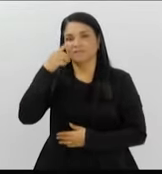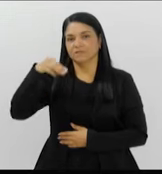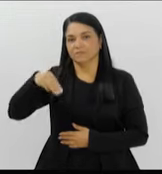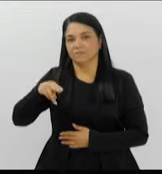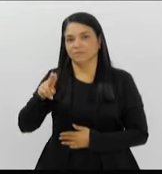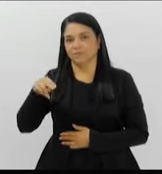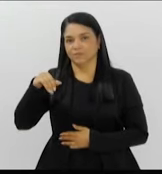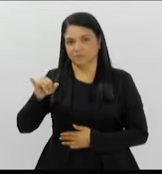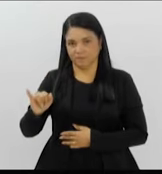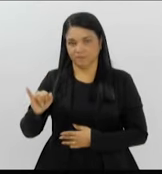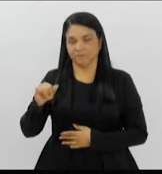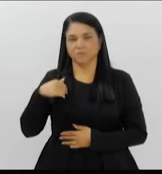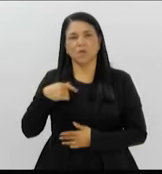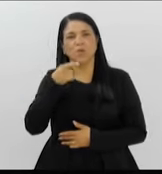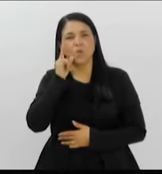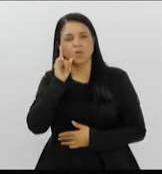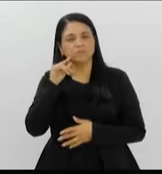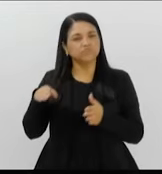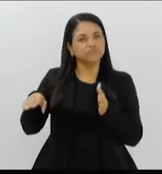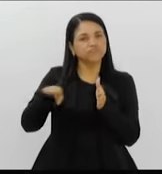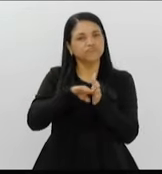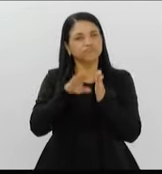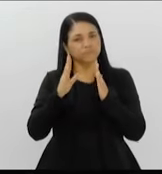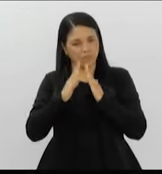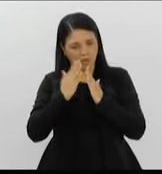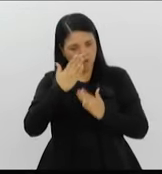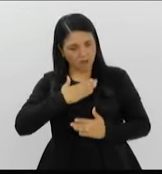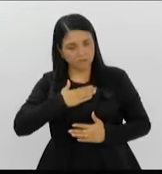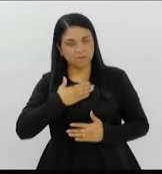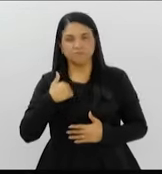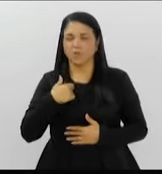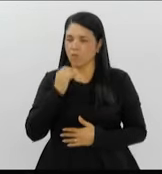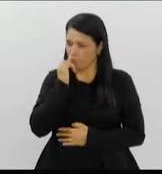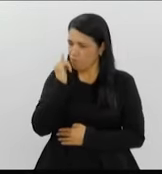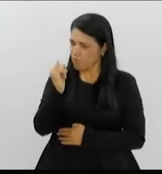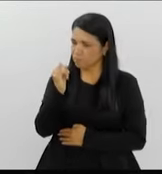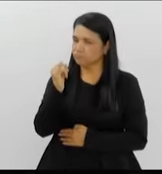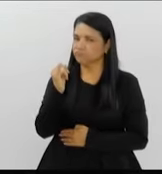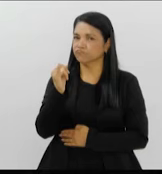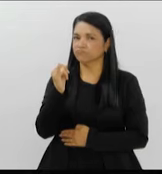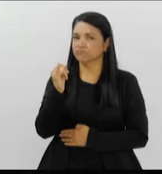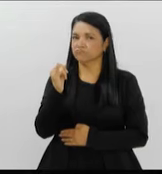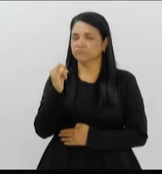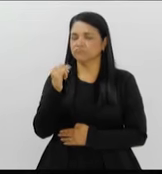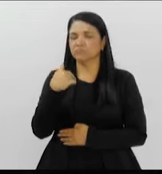ontem, eu confesso ao senhor que eu estava